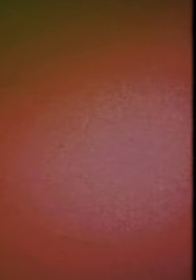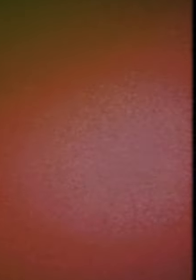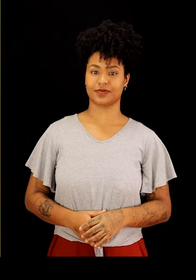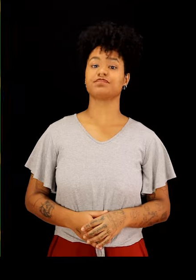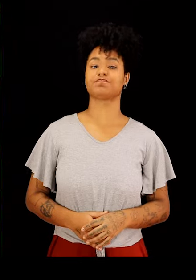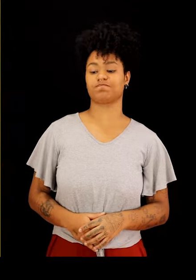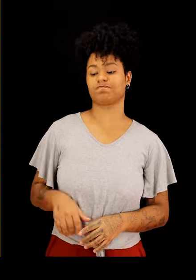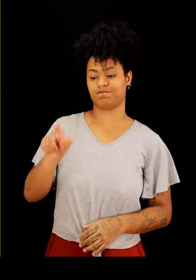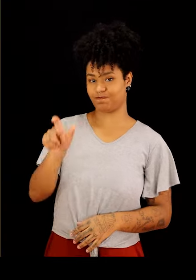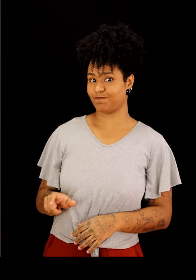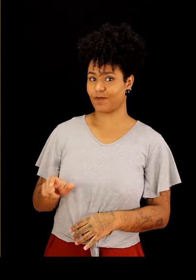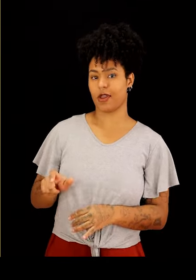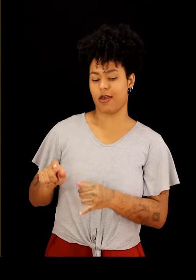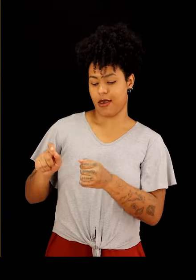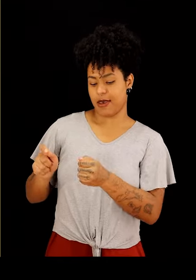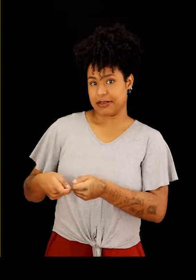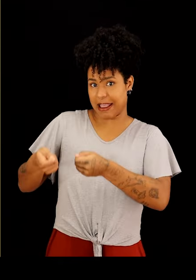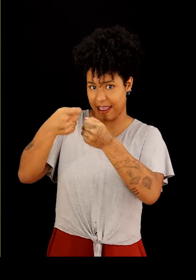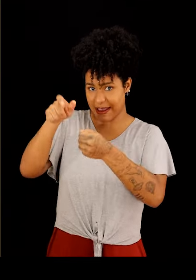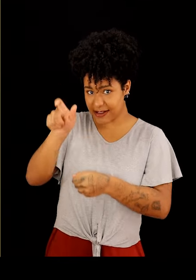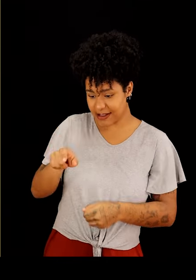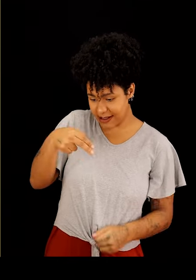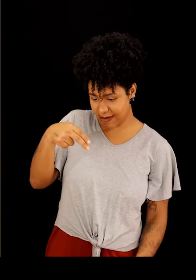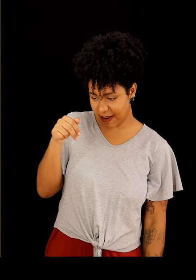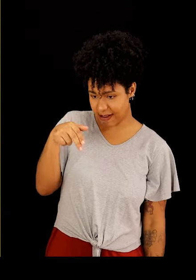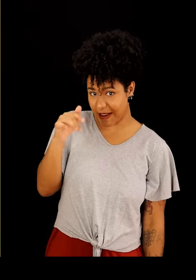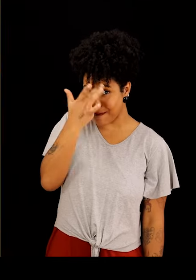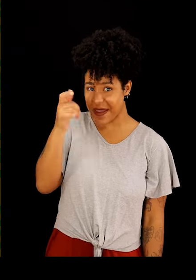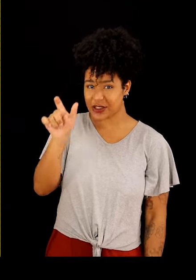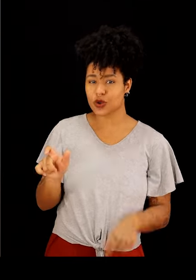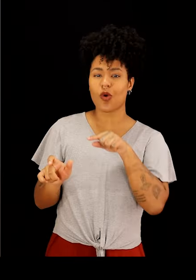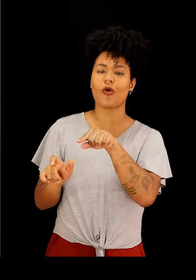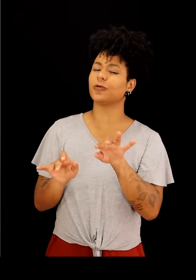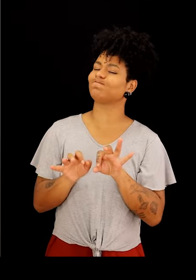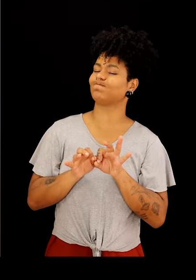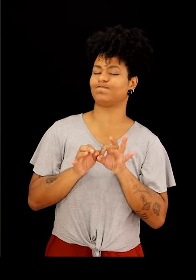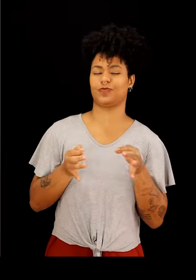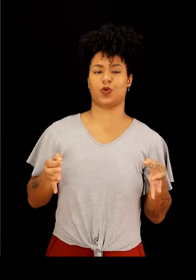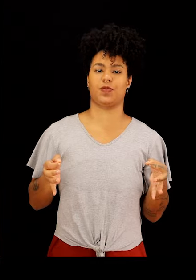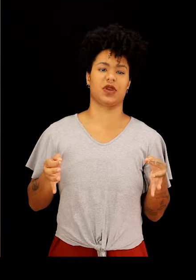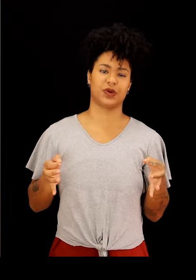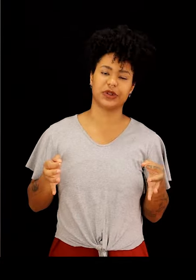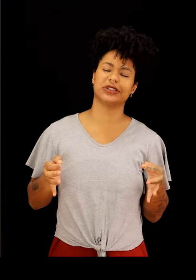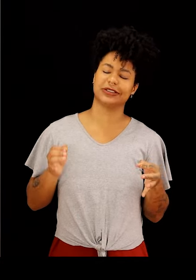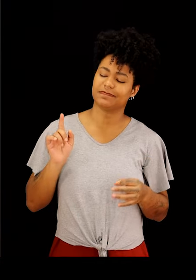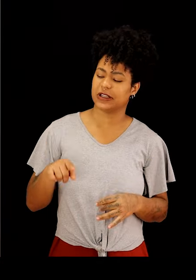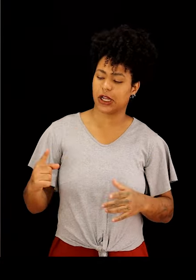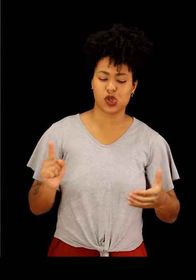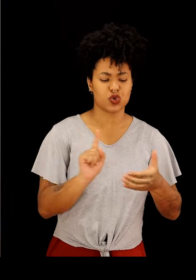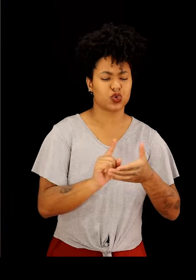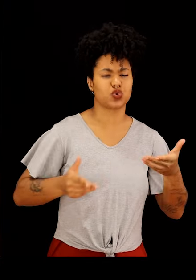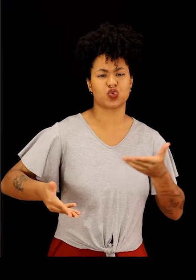Nana Pessoa foi uma pessoa muito humilde, uma pessoa que se juntava, uma pessoa que